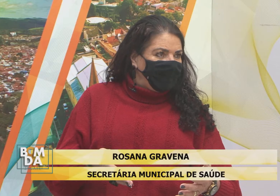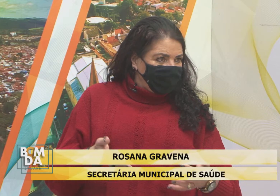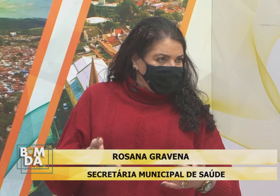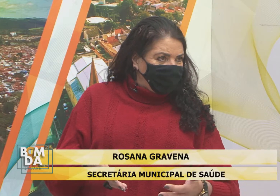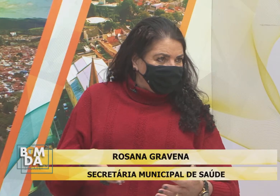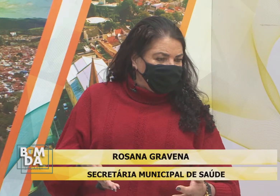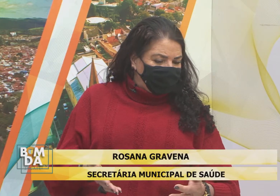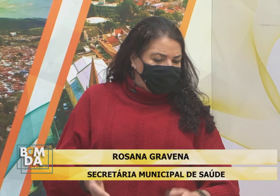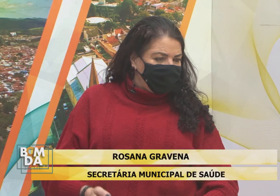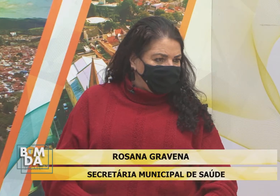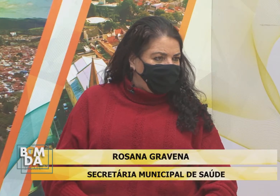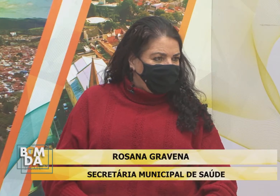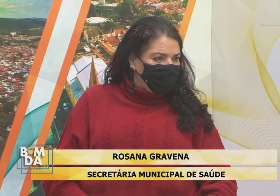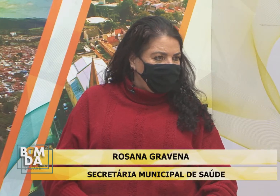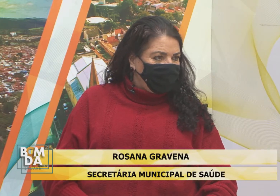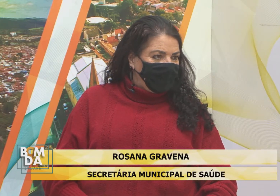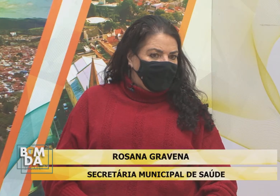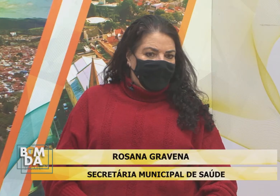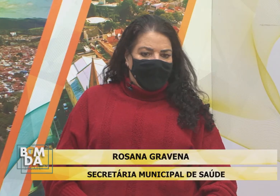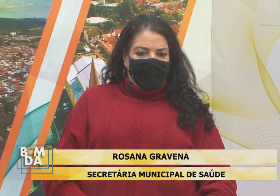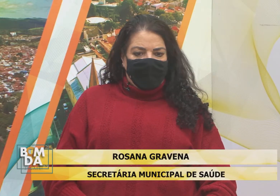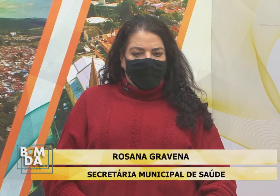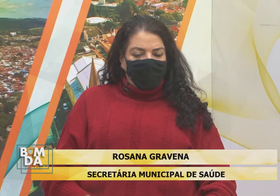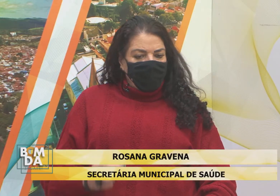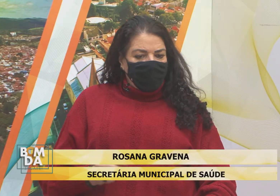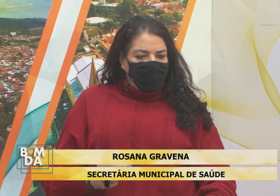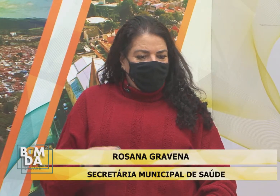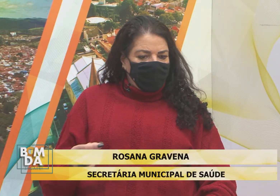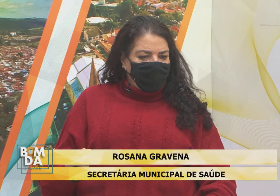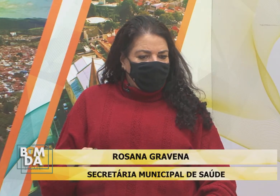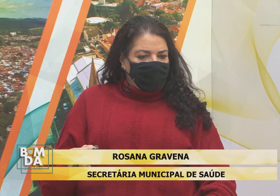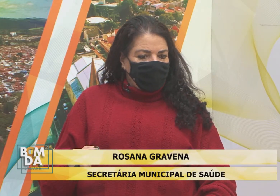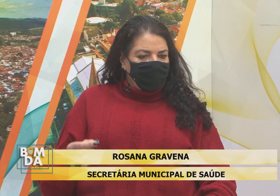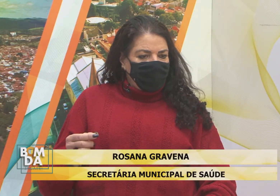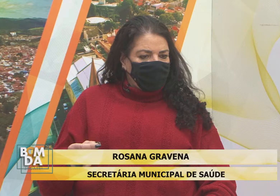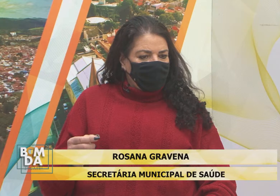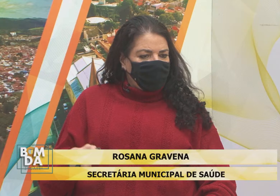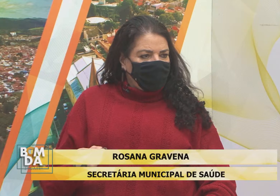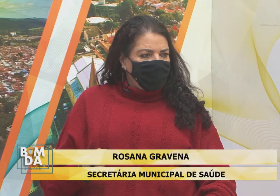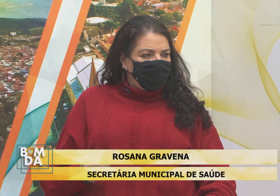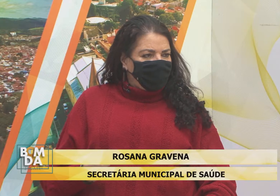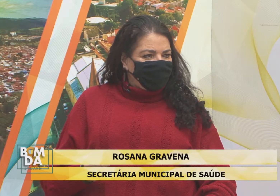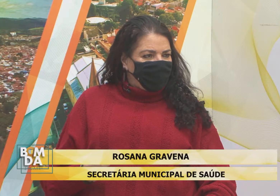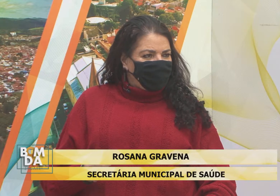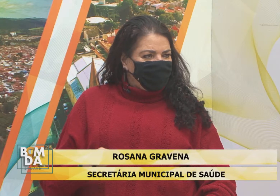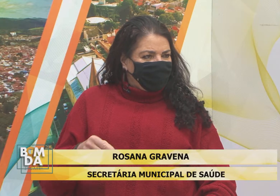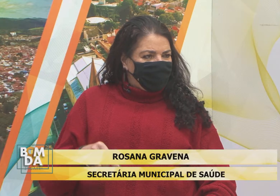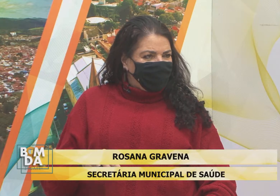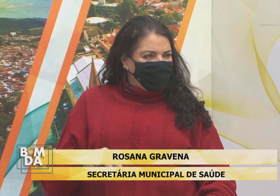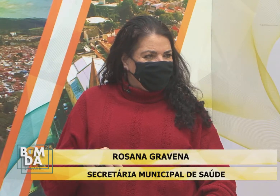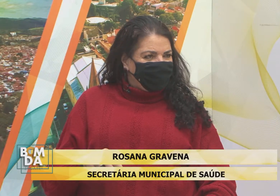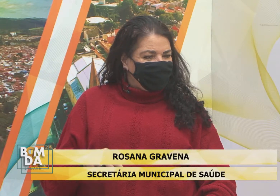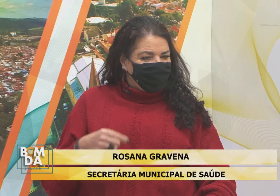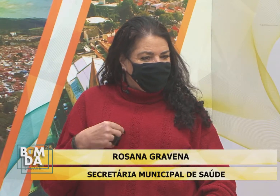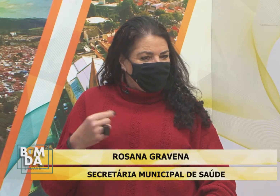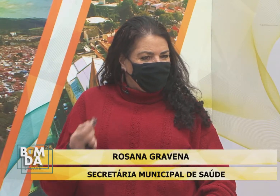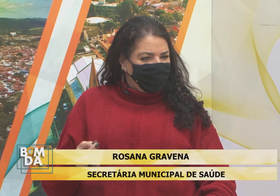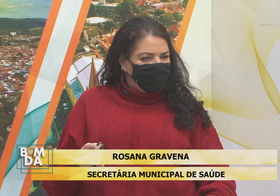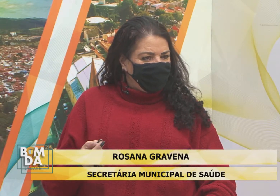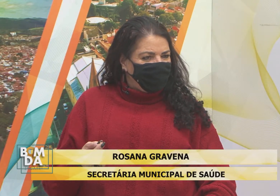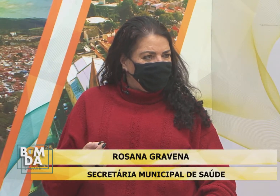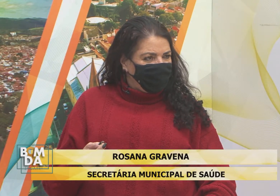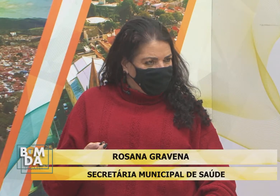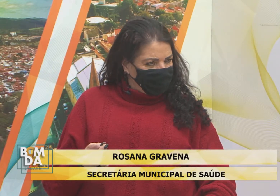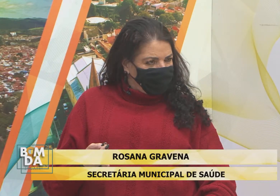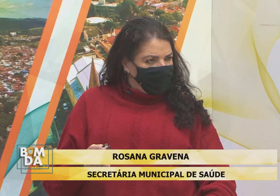máscara nas escolas. Né? Eu nunca tirei as máscaras do pessoal da Secretaria de Saúde, da parte administrativa, eu